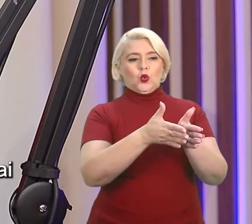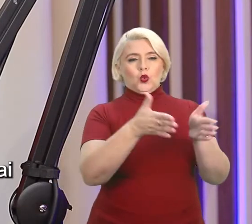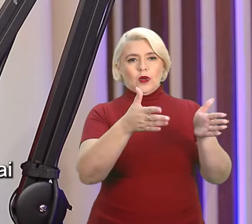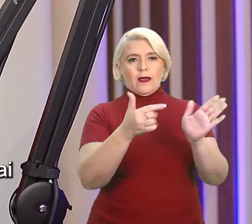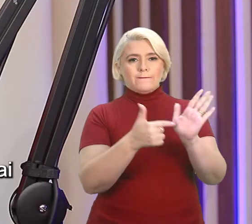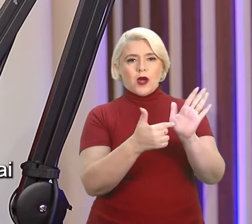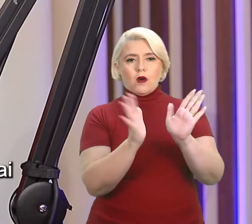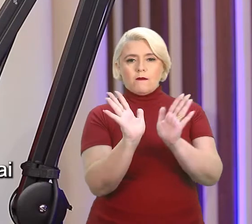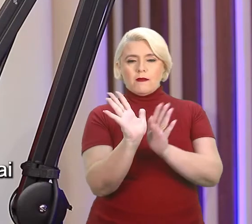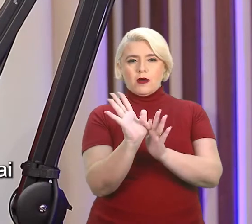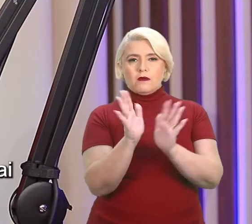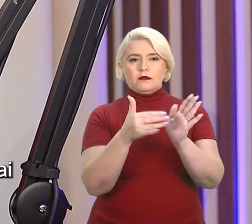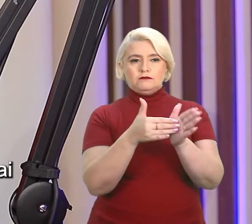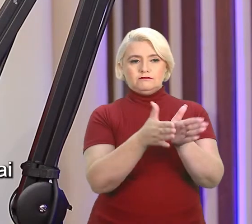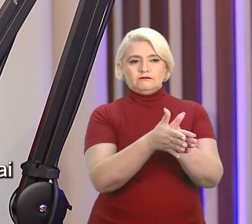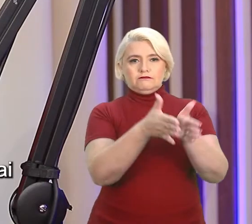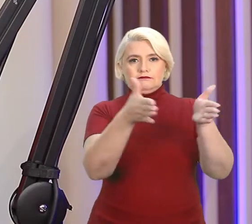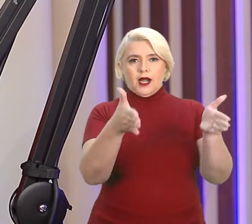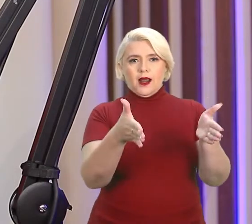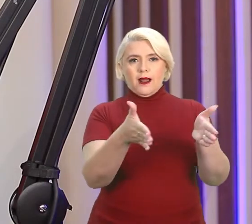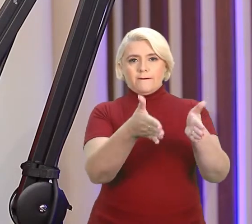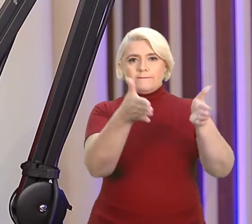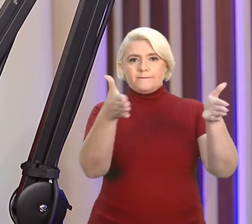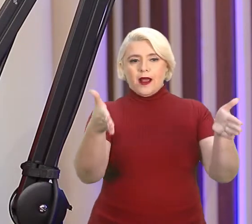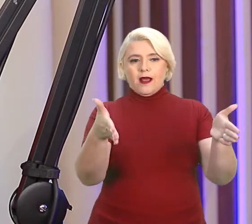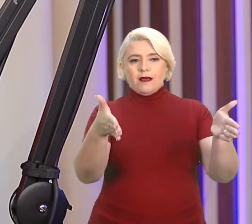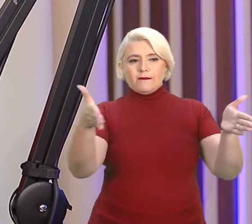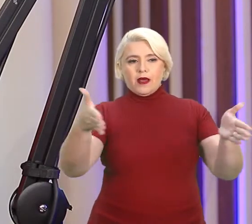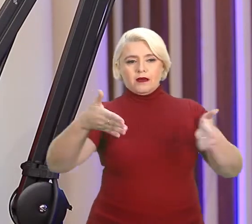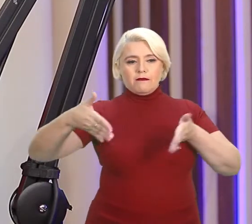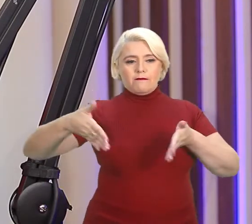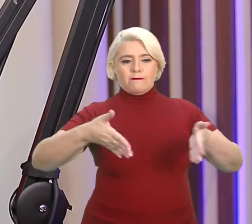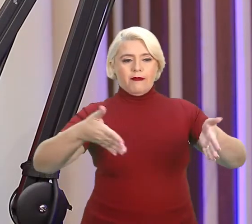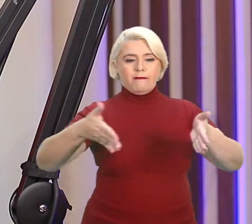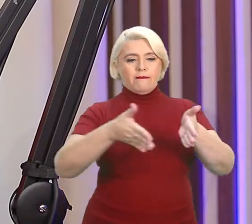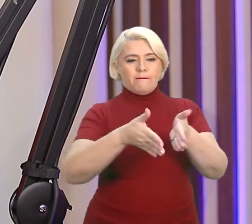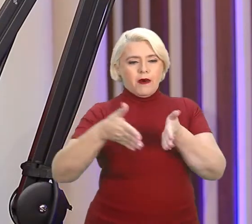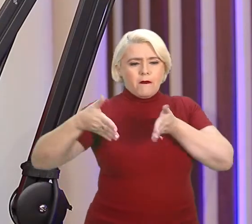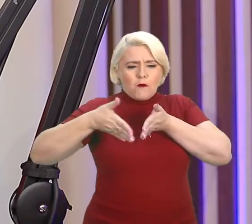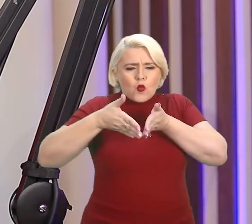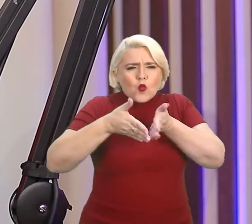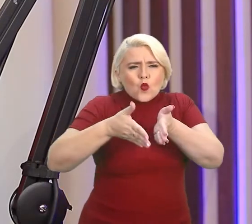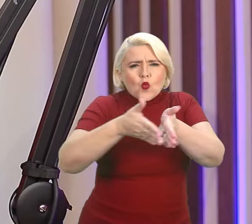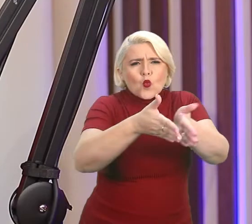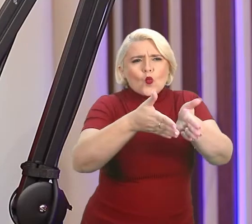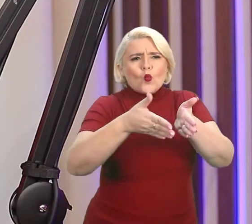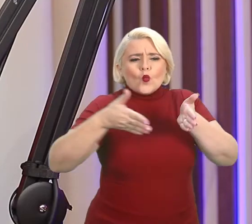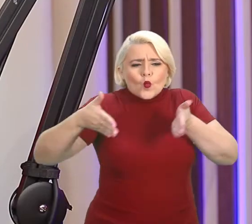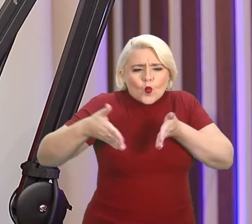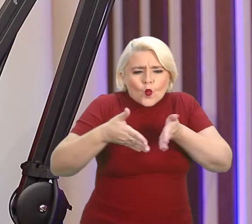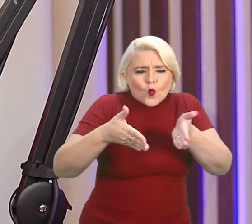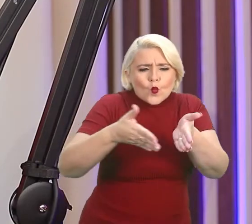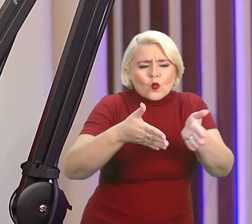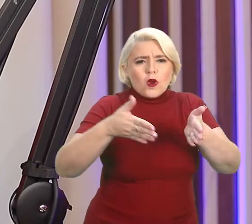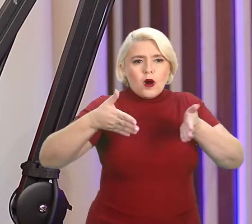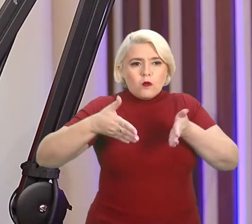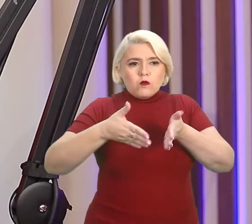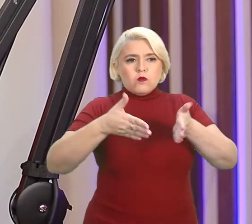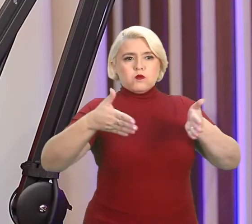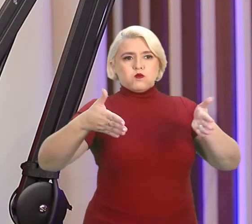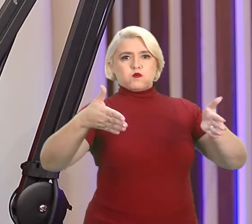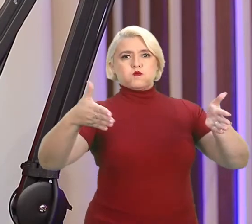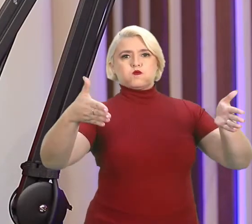paralela, palma com palma, e aí você vai alargando, vai afastando as palmas para você explicar que o rio é mais